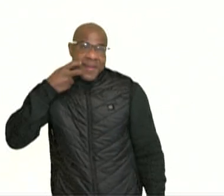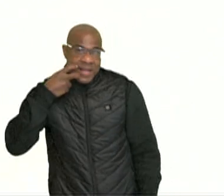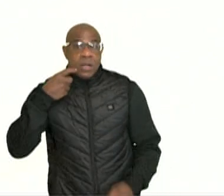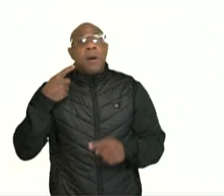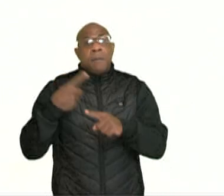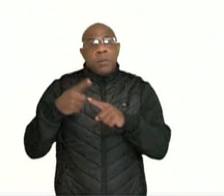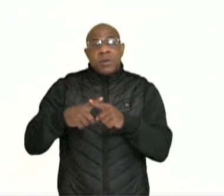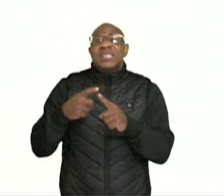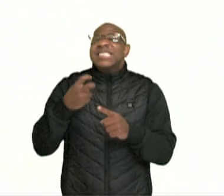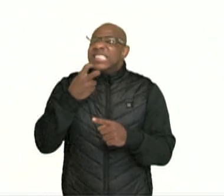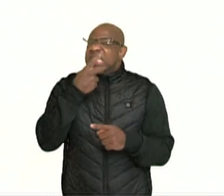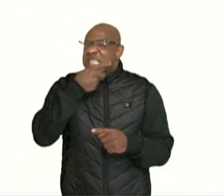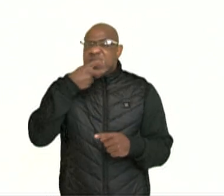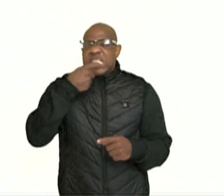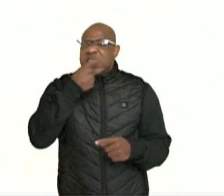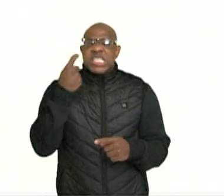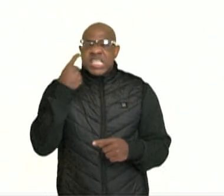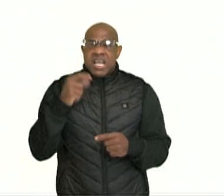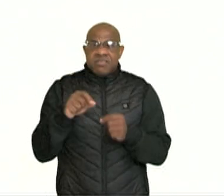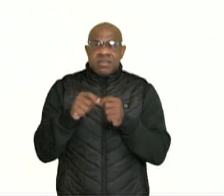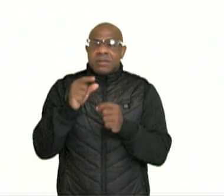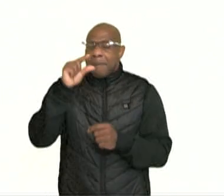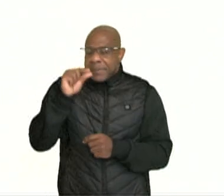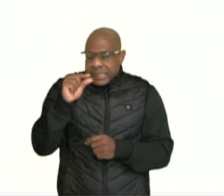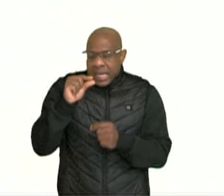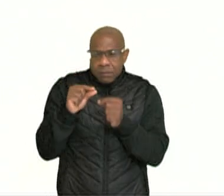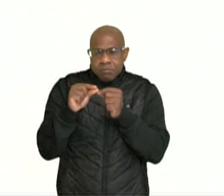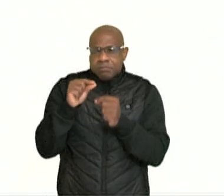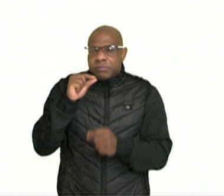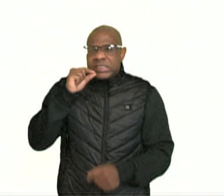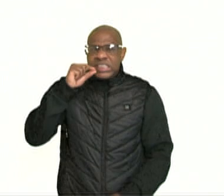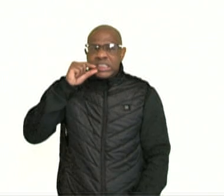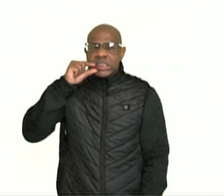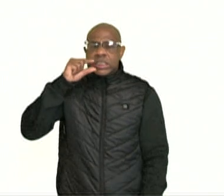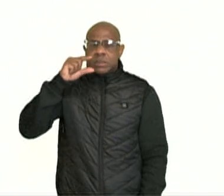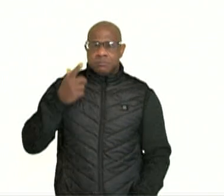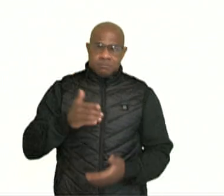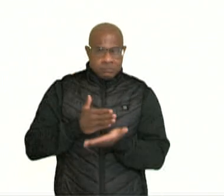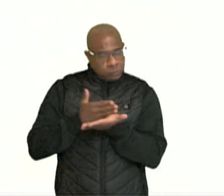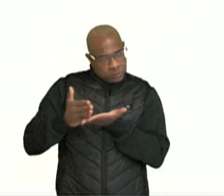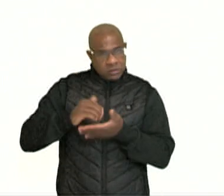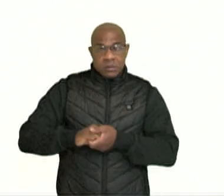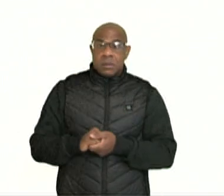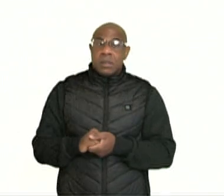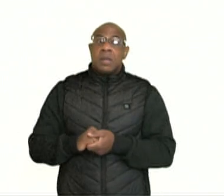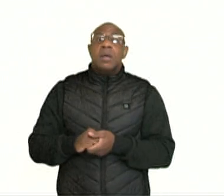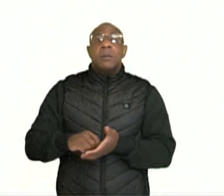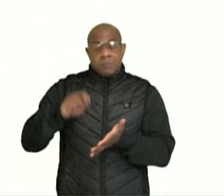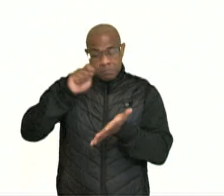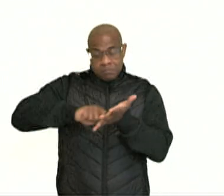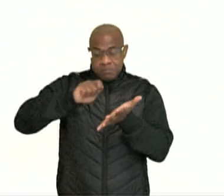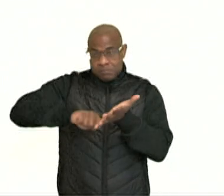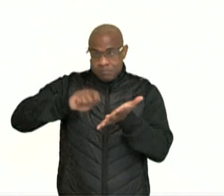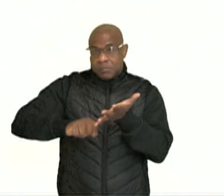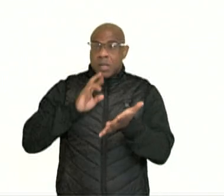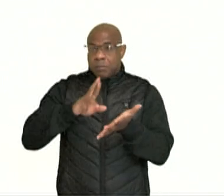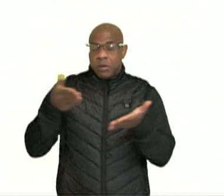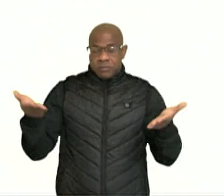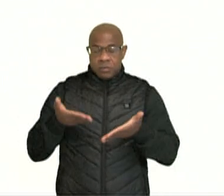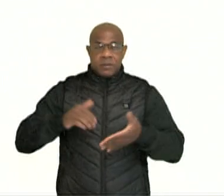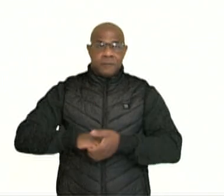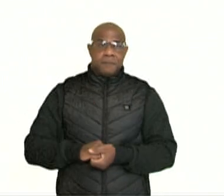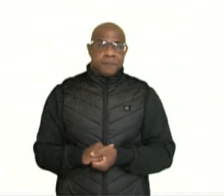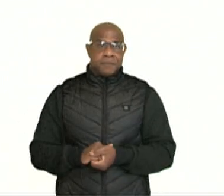possui uma marca de tempo e aí é uma oração subordinada adverbial temporal? Escreva no seu caderno e já